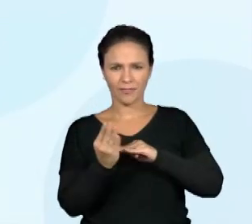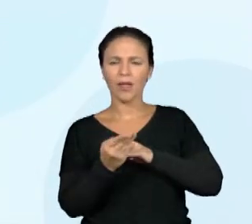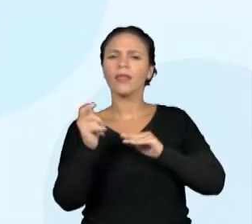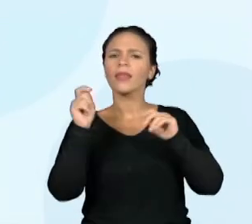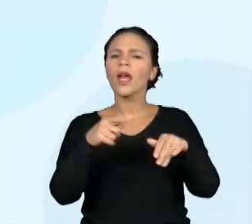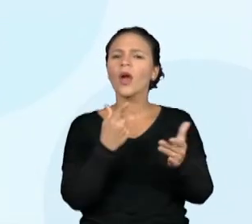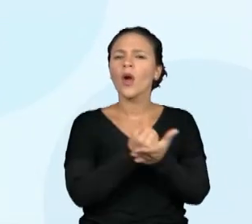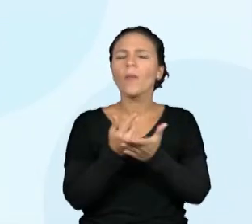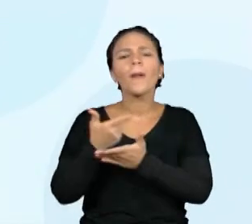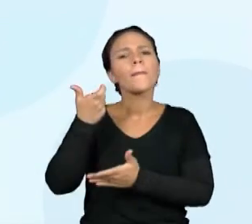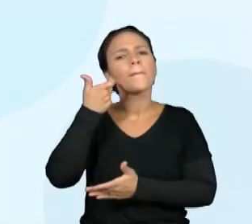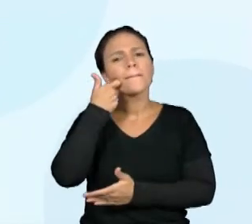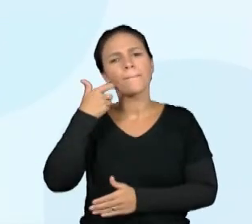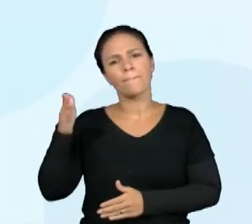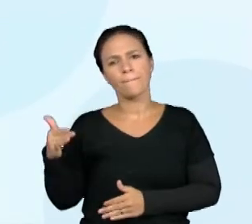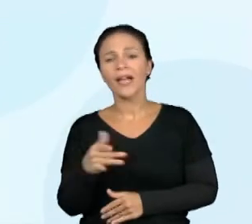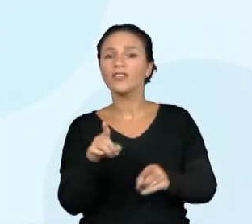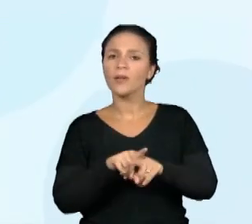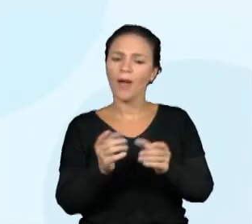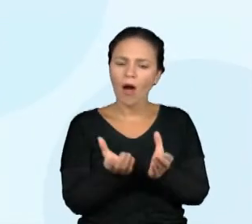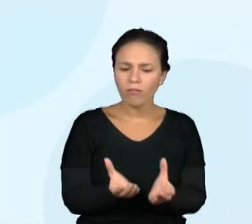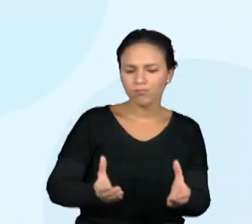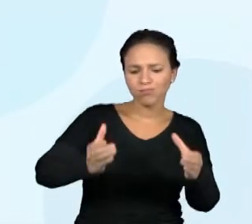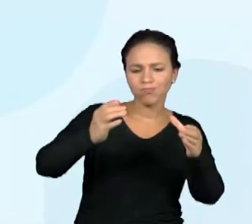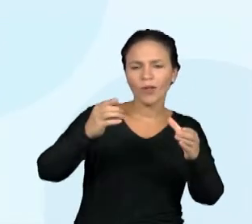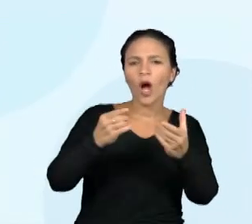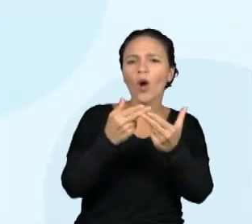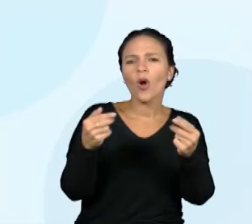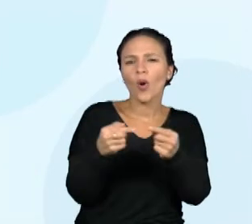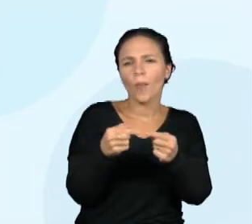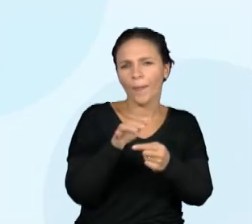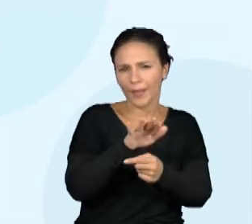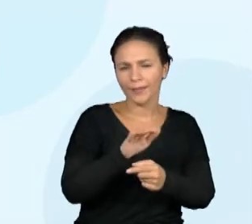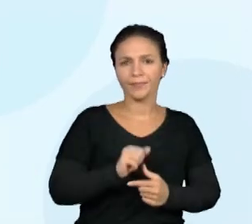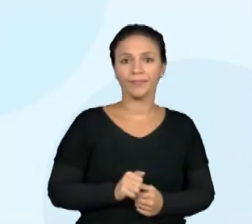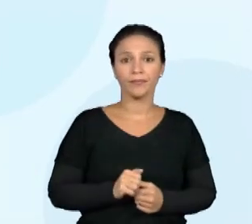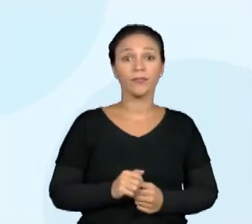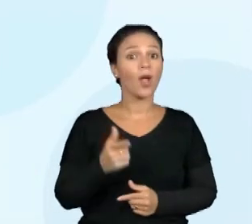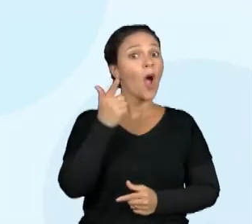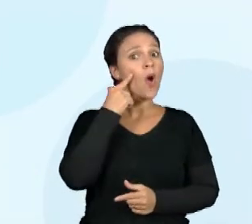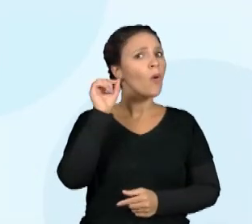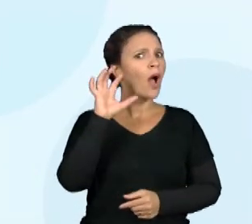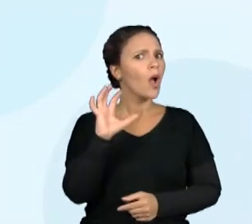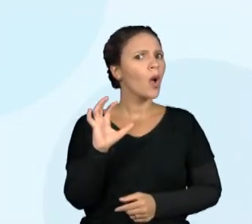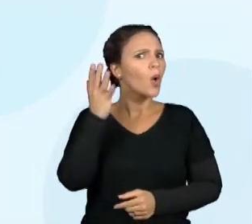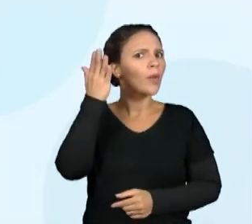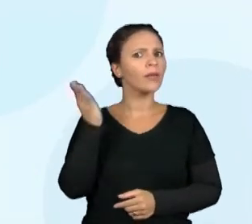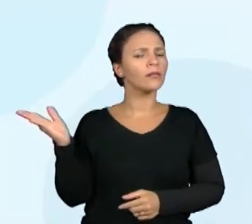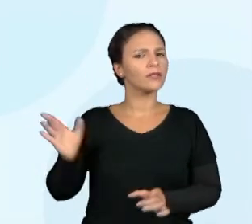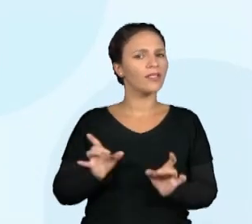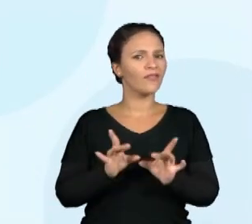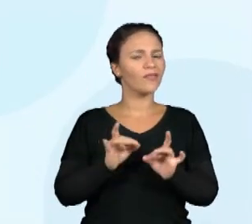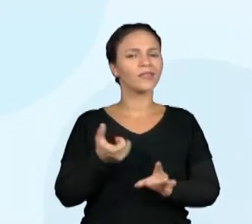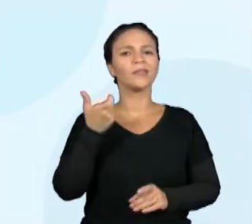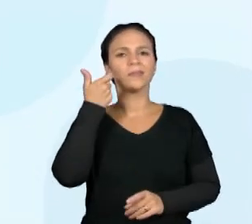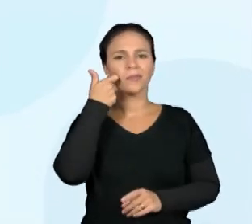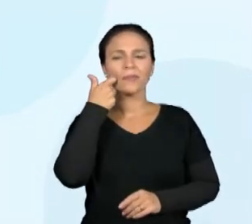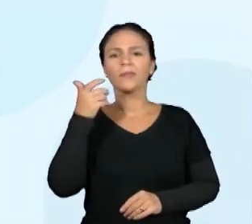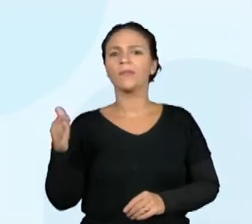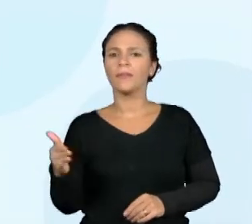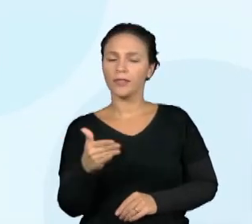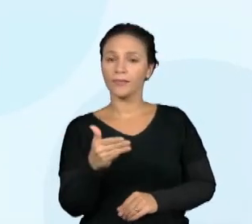insumos para aquários. Resolva as situações que ocorreram na venda de peixes, utilizando